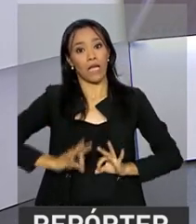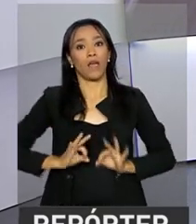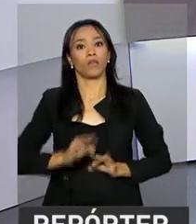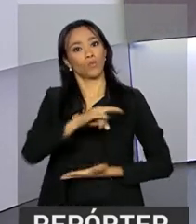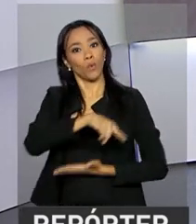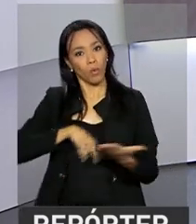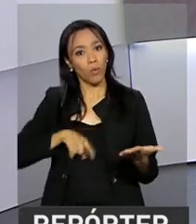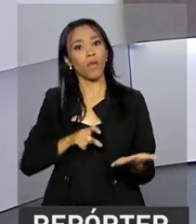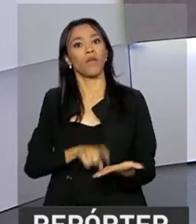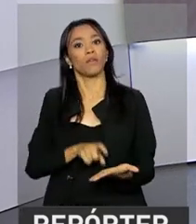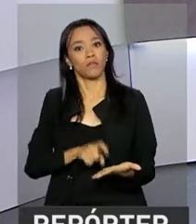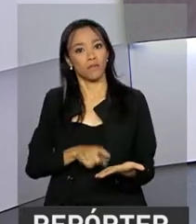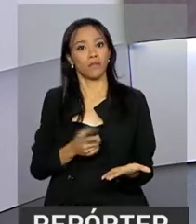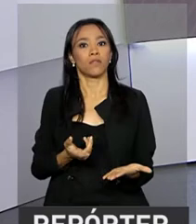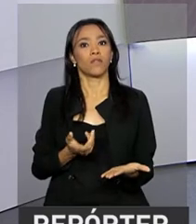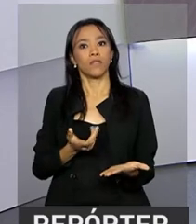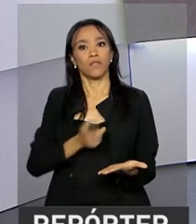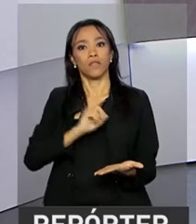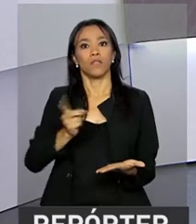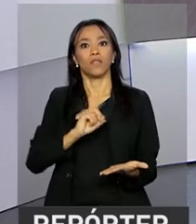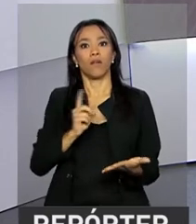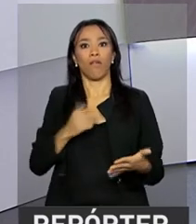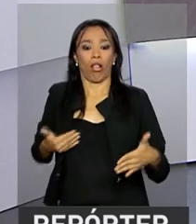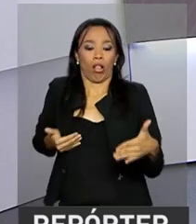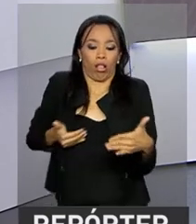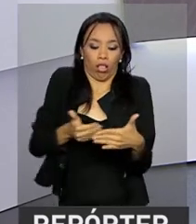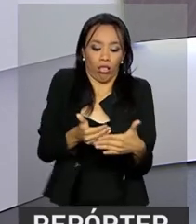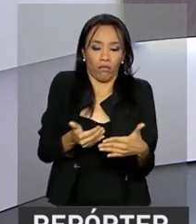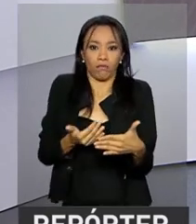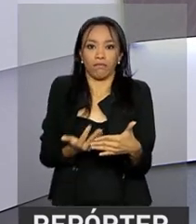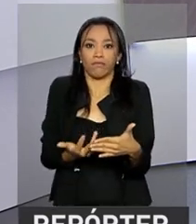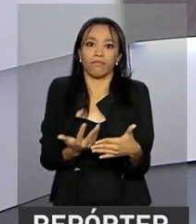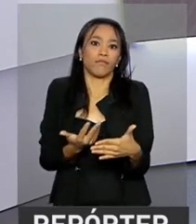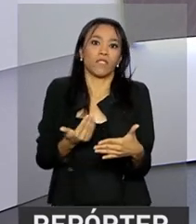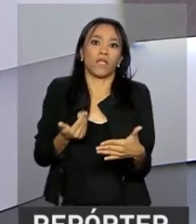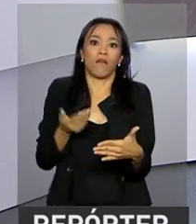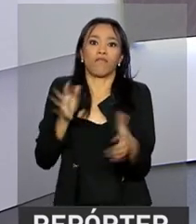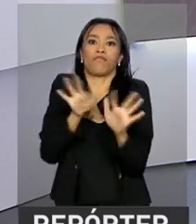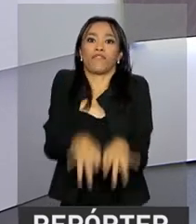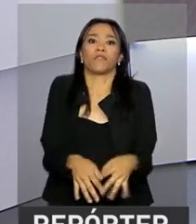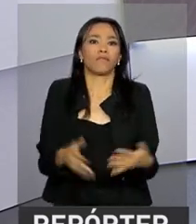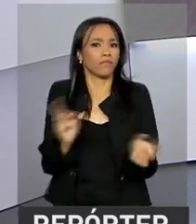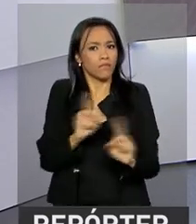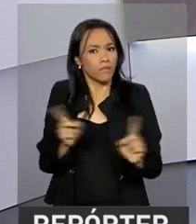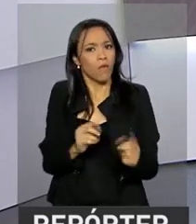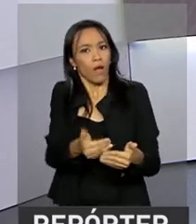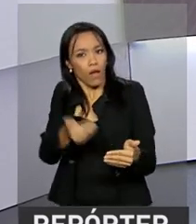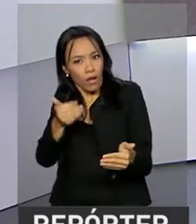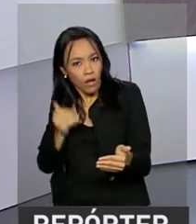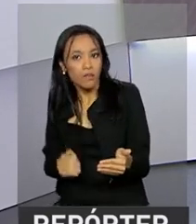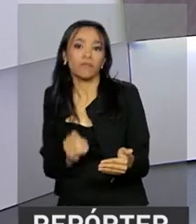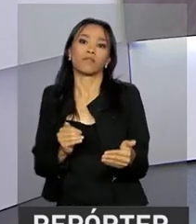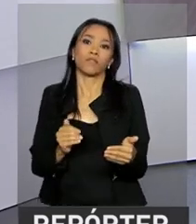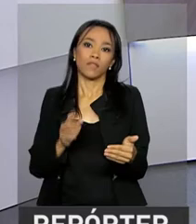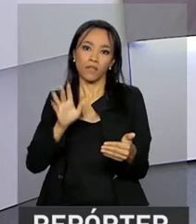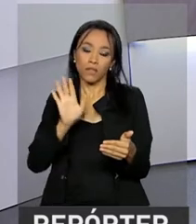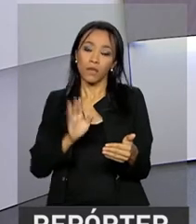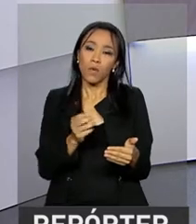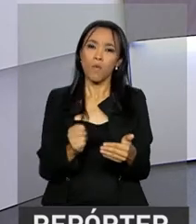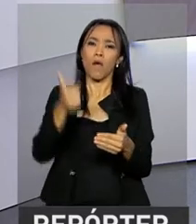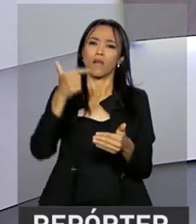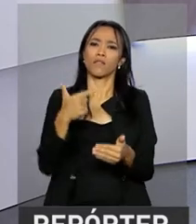documento e não deixem para aí para enviar na última hora a expectativa é que quase